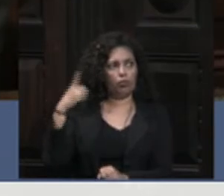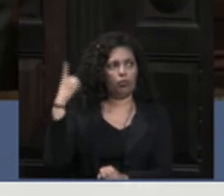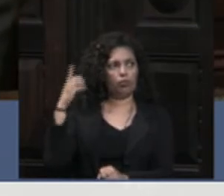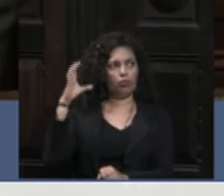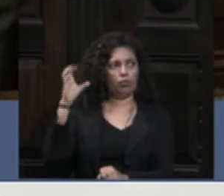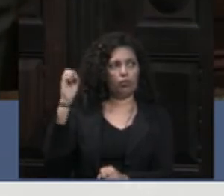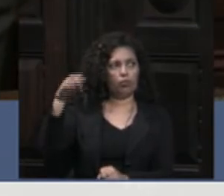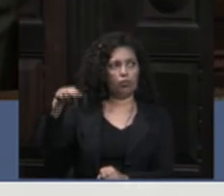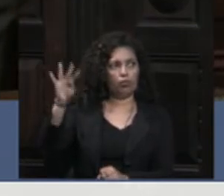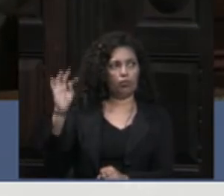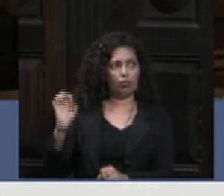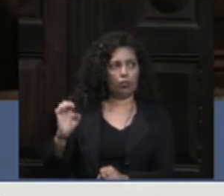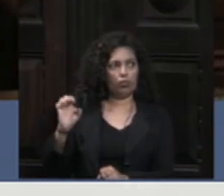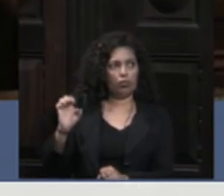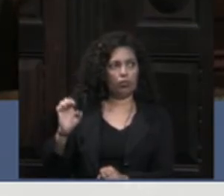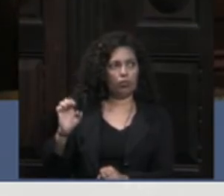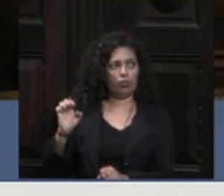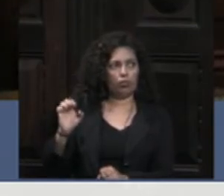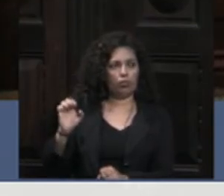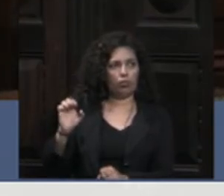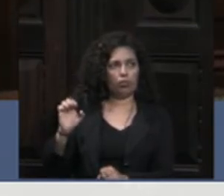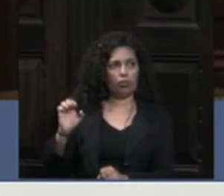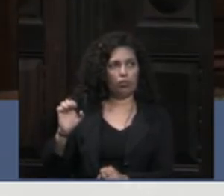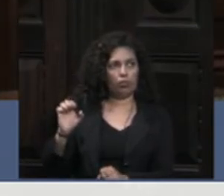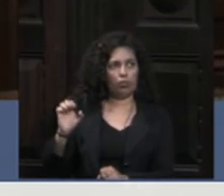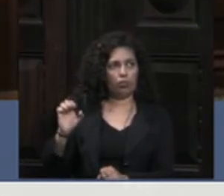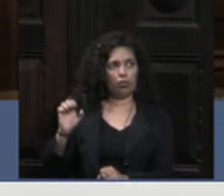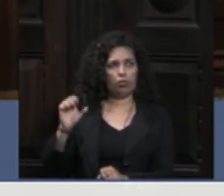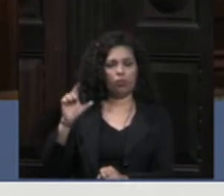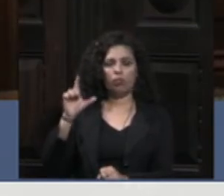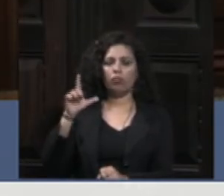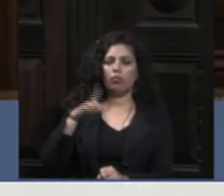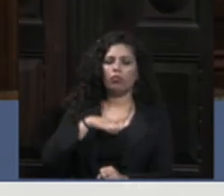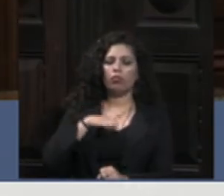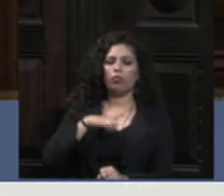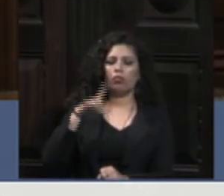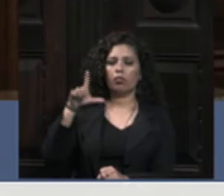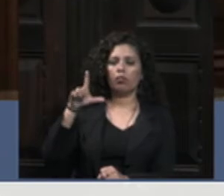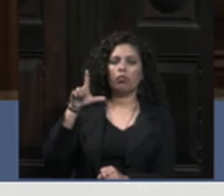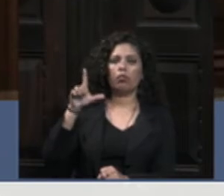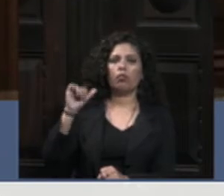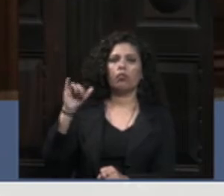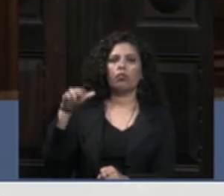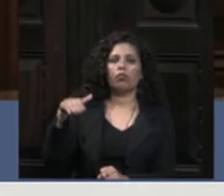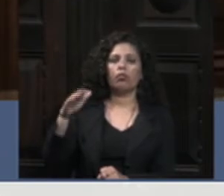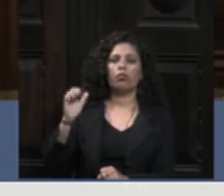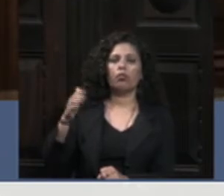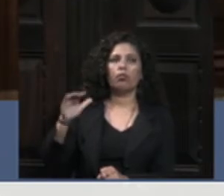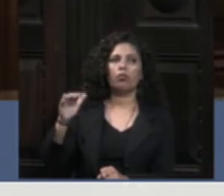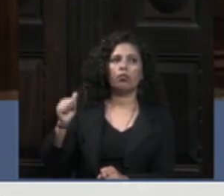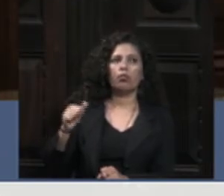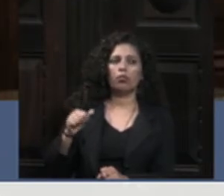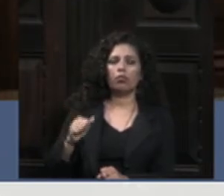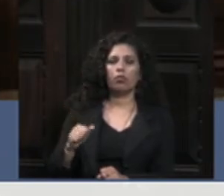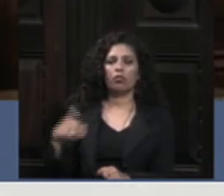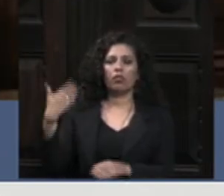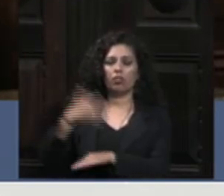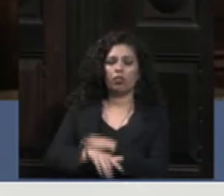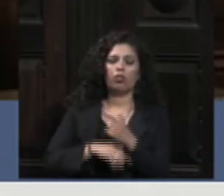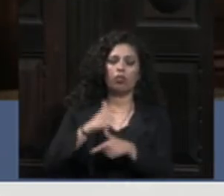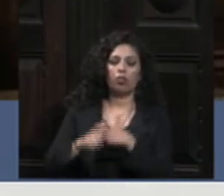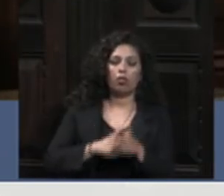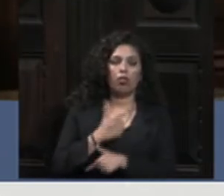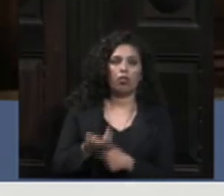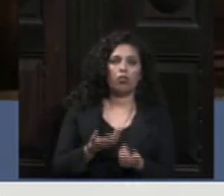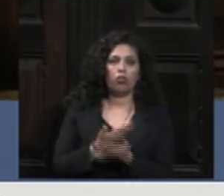se licenciou, sabe-se lá até quando, e a comunidade da FAETEC tem que ficar esperando uma